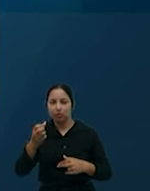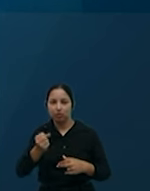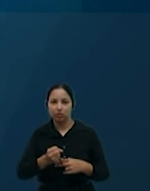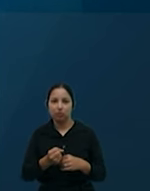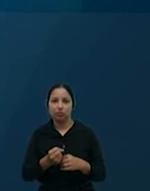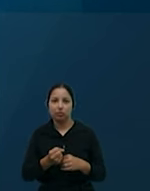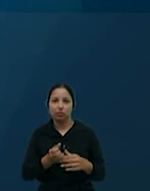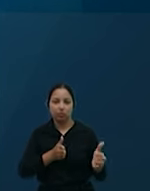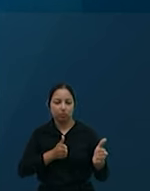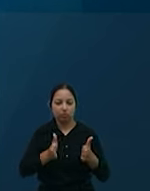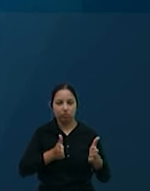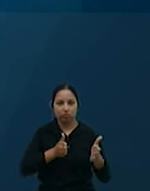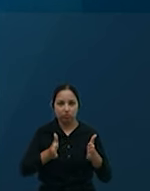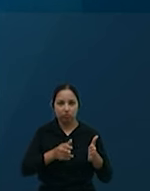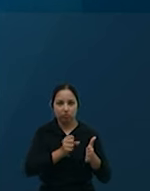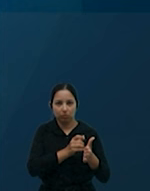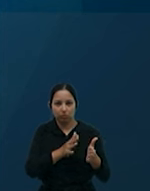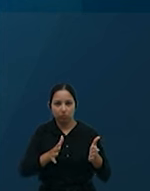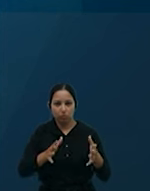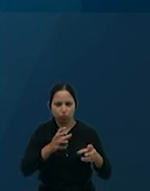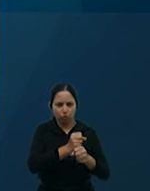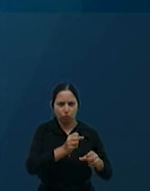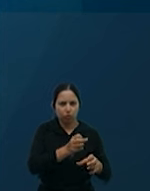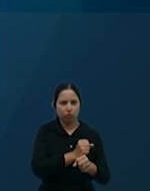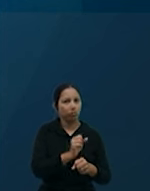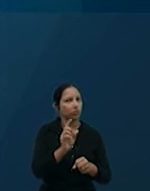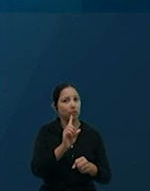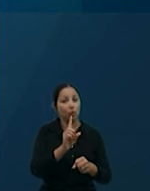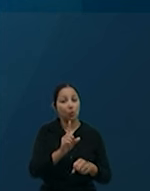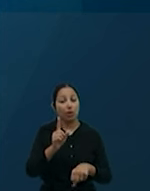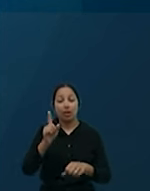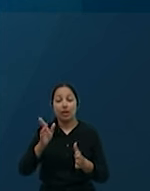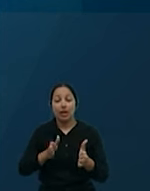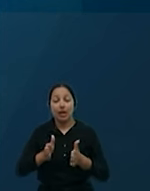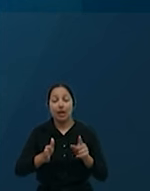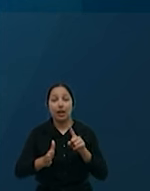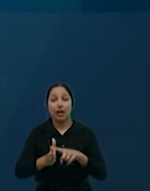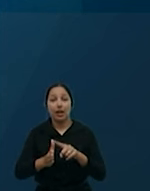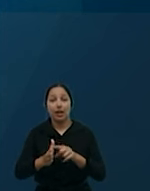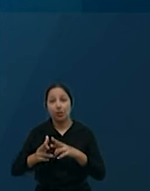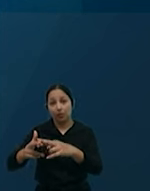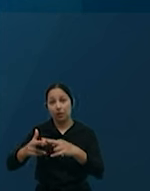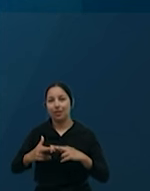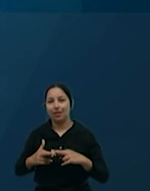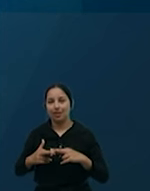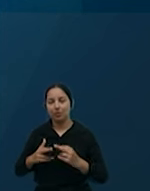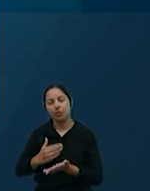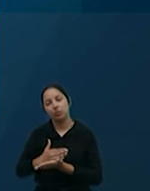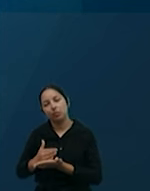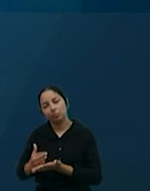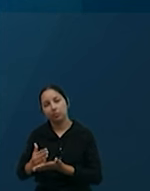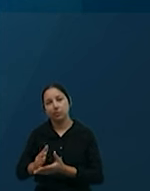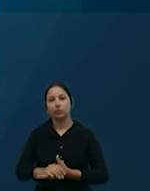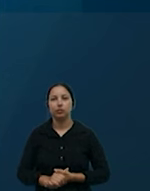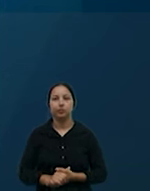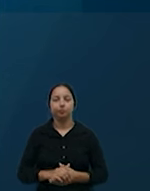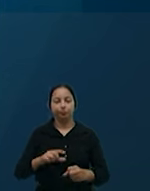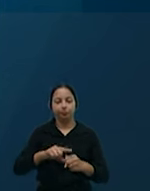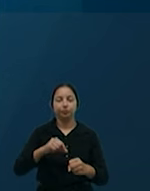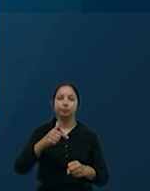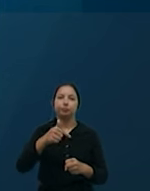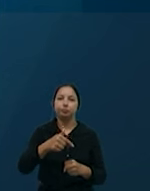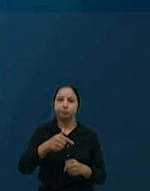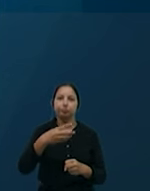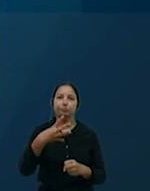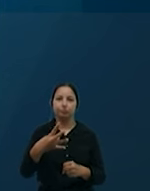incapacidade, mas sim serão a contar do requerimento administrativo. Ao que sei, tanto o artigo 74, inciso 1º, que